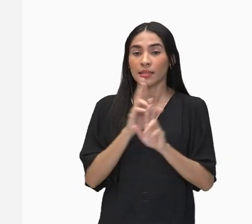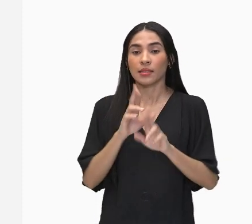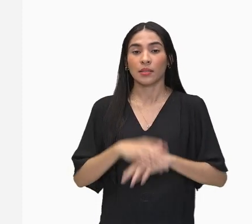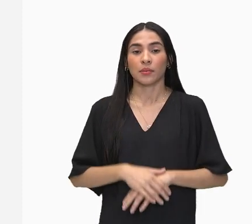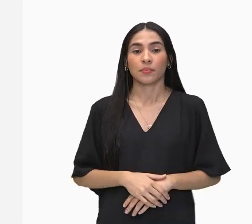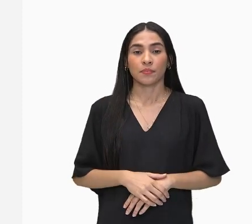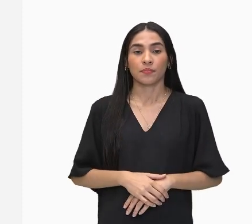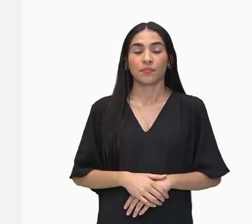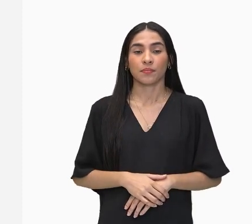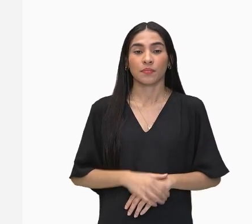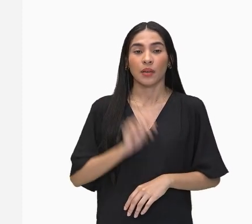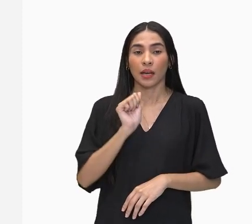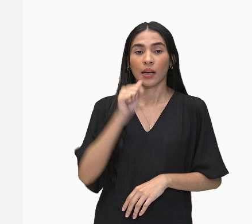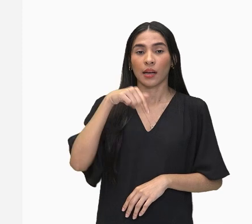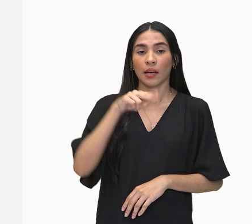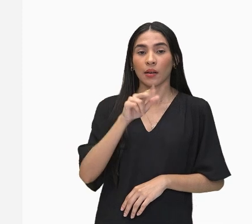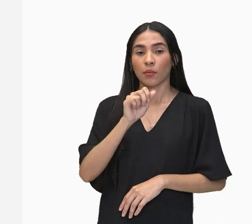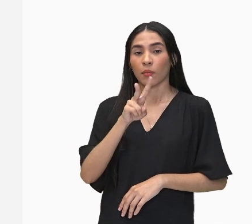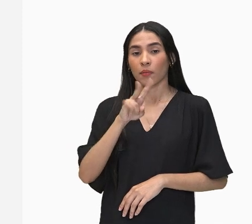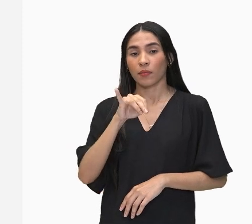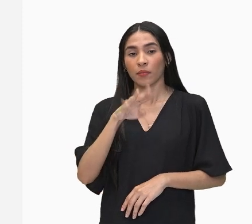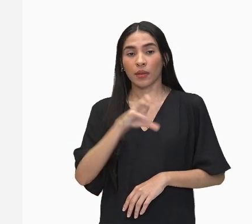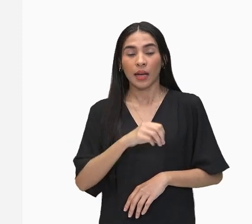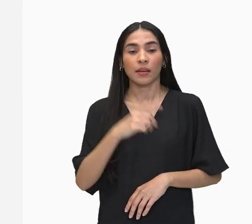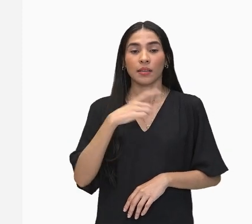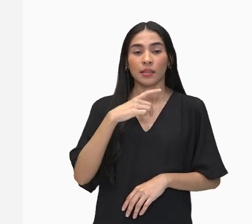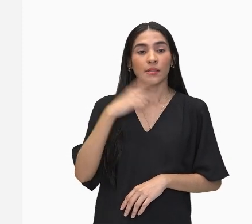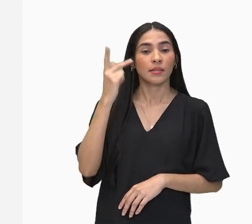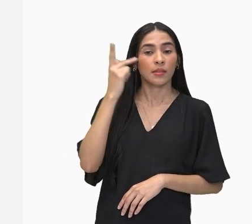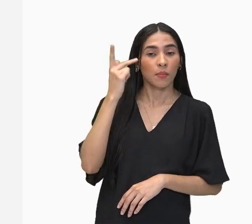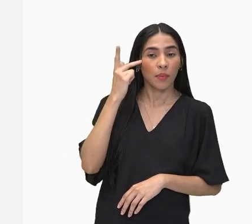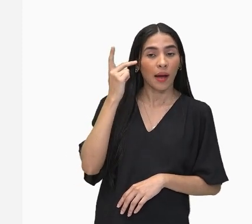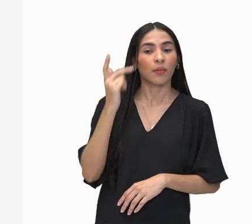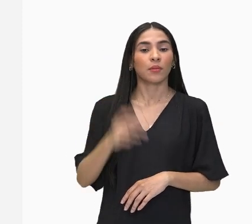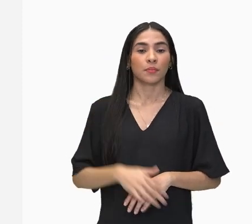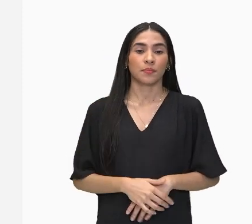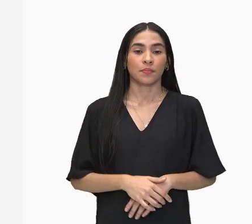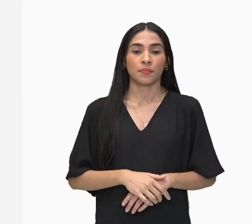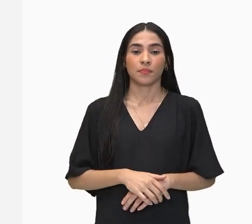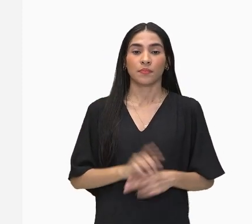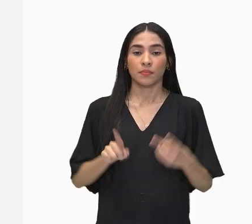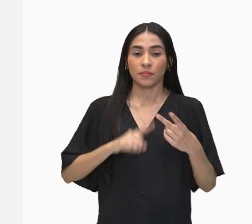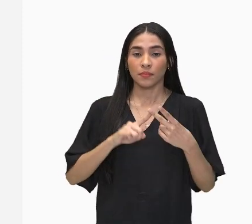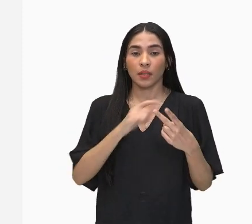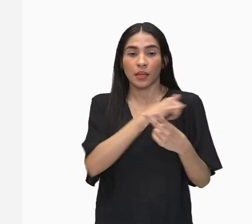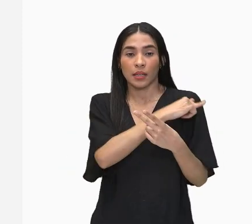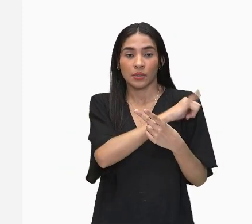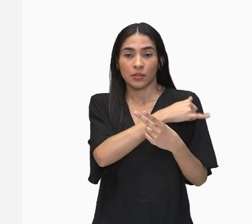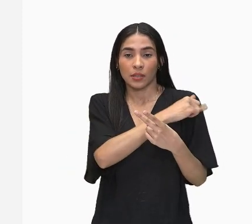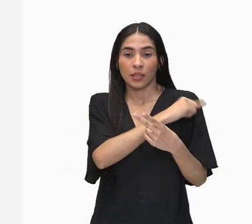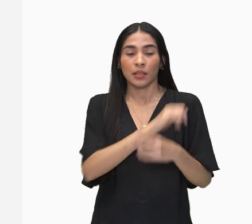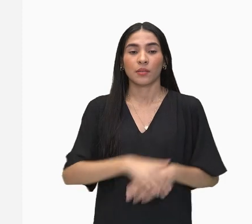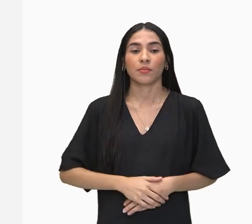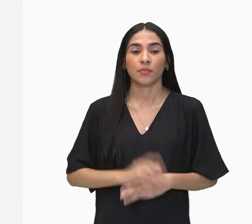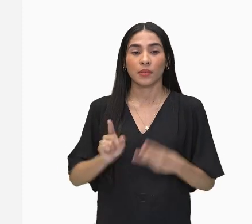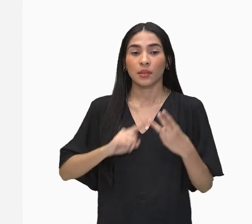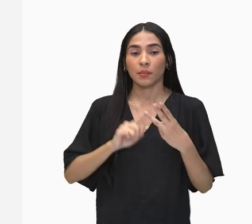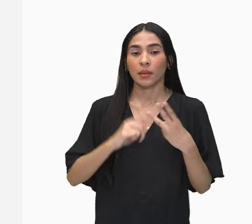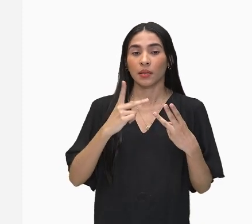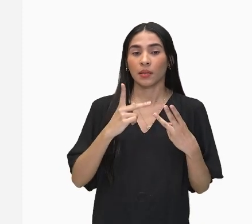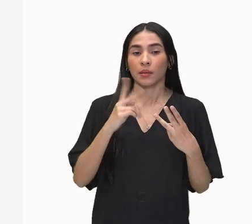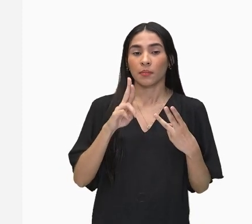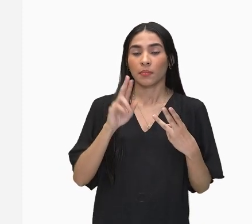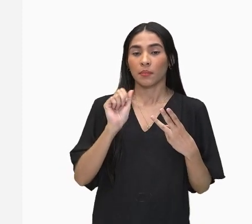transporte aquaviário, nós temos o Porto de Santos, em São Paulo, Itaguaí, no Rio de Janeiro, e